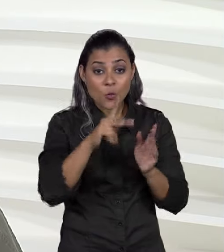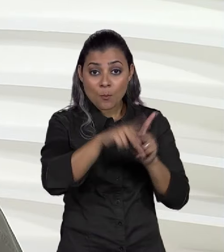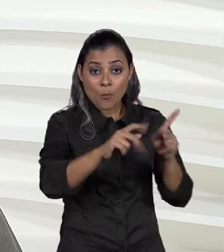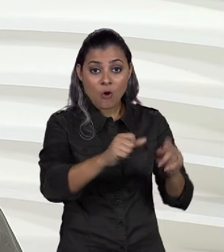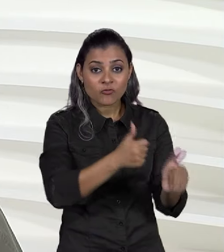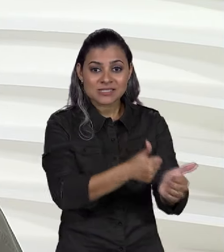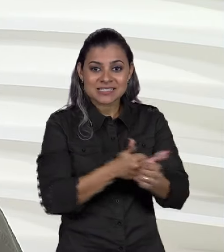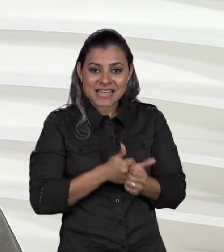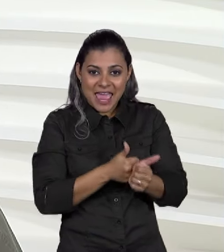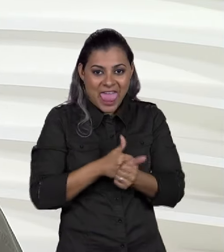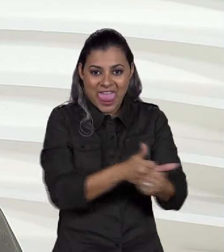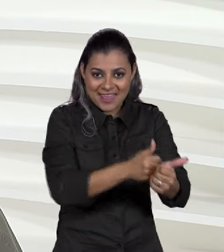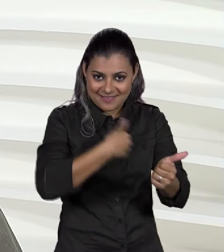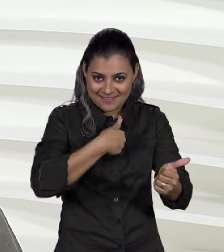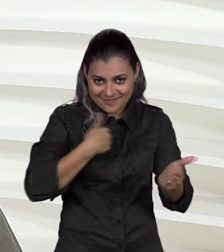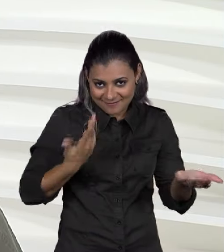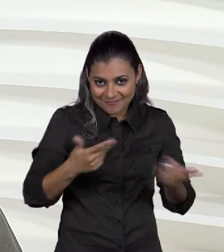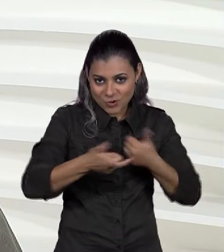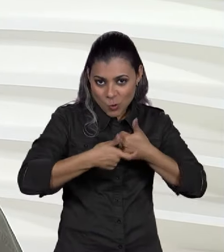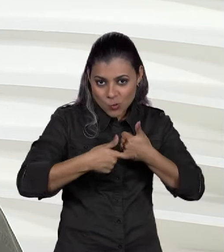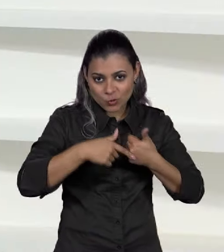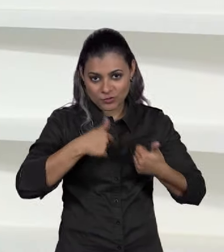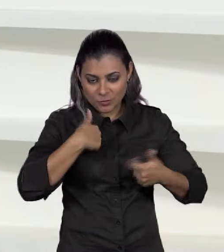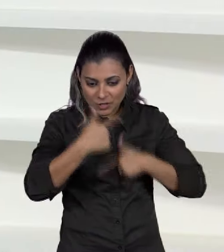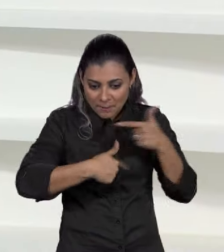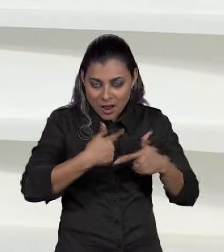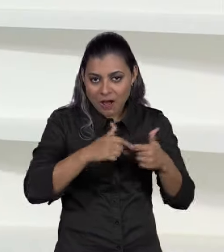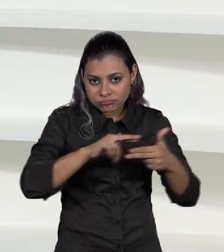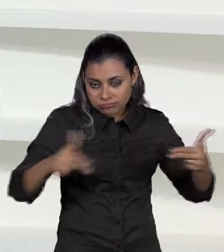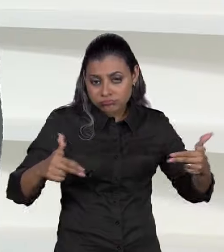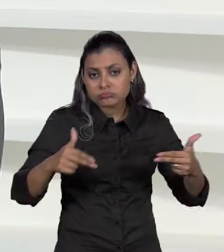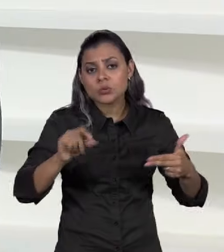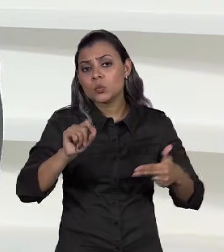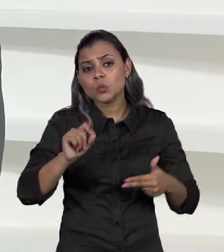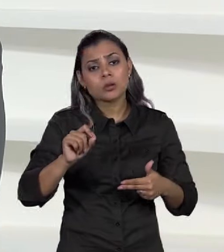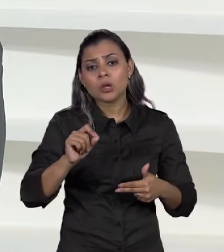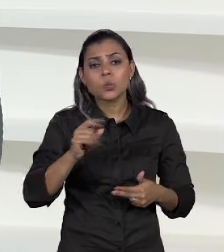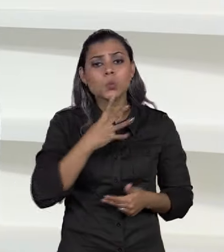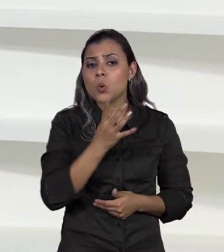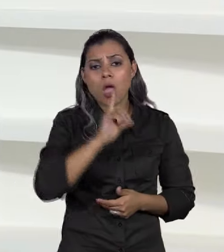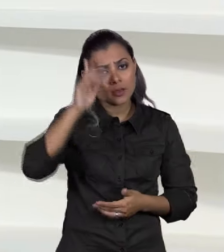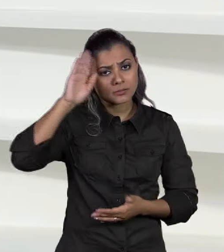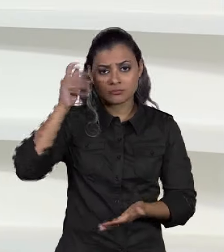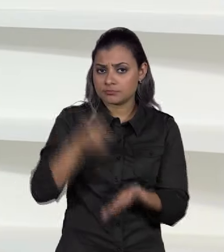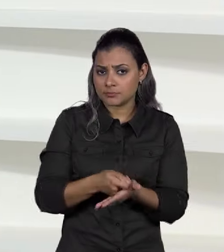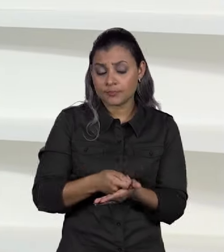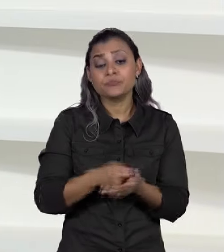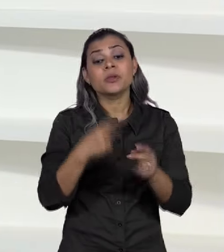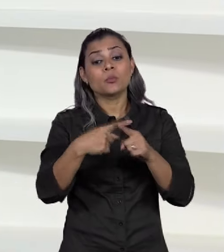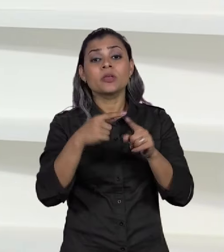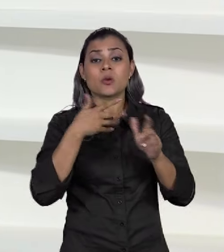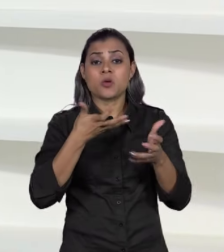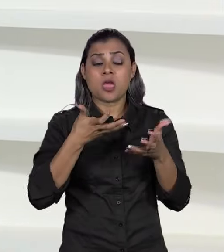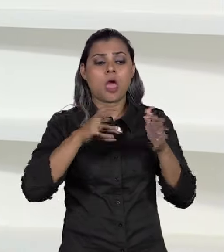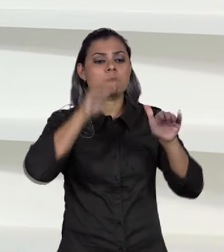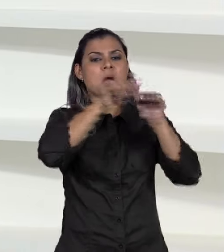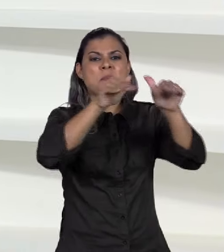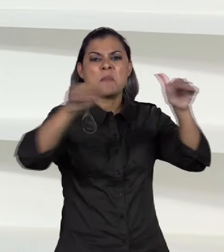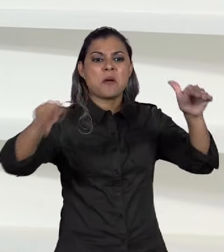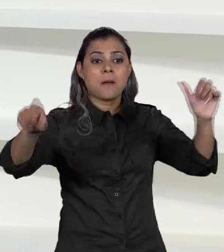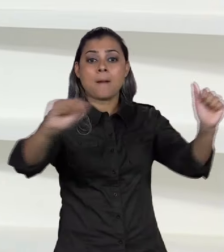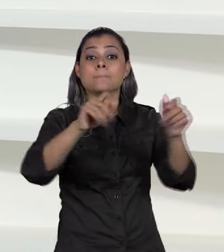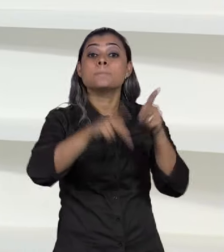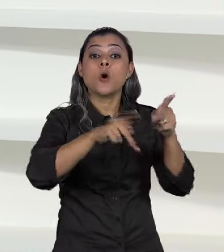pudesse falar da sua experiência, até para o público que eu vou trazer para assistir esse programa, de como era